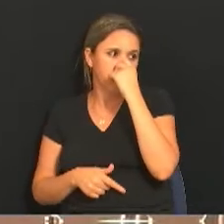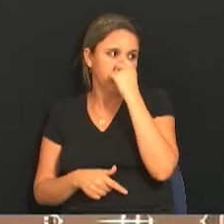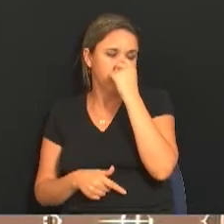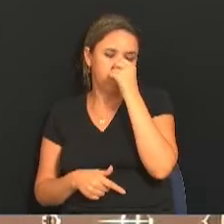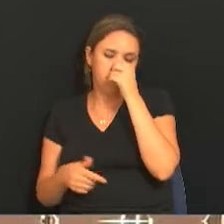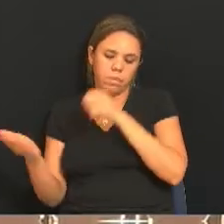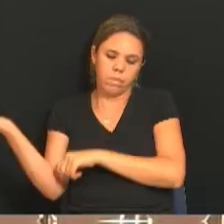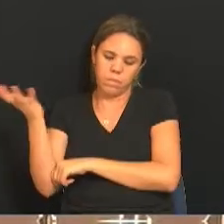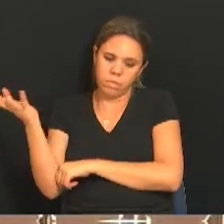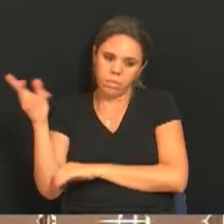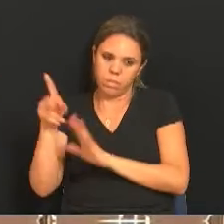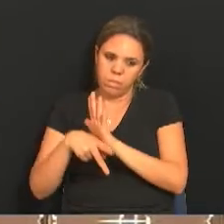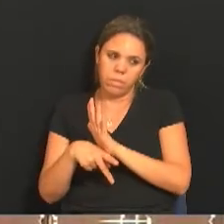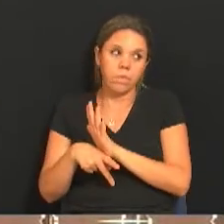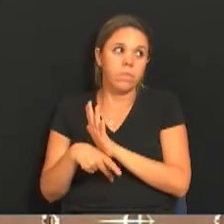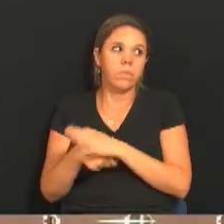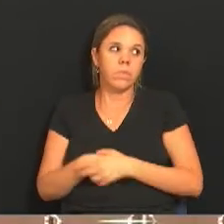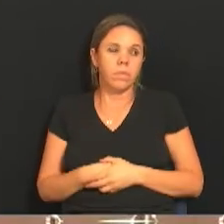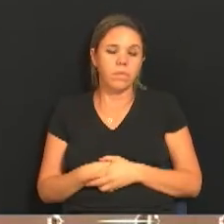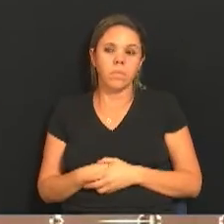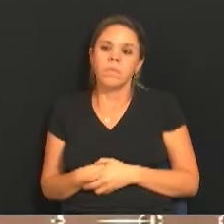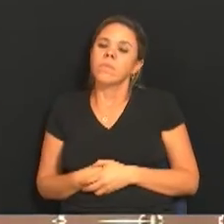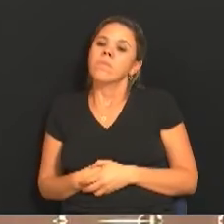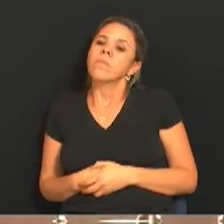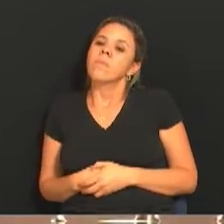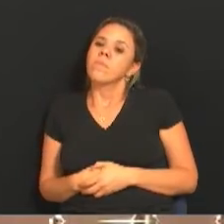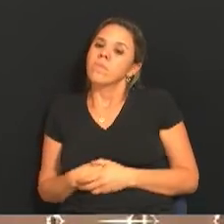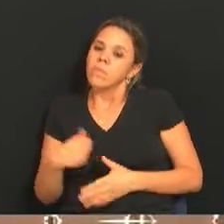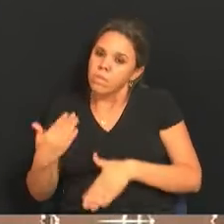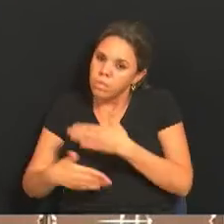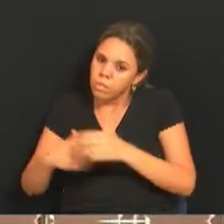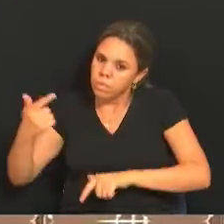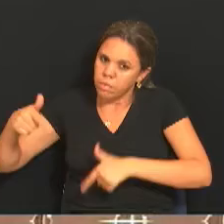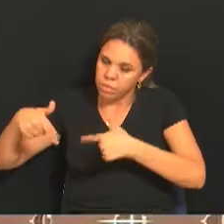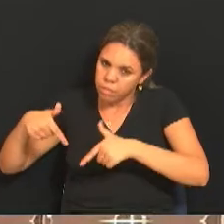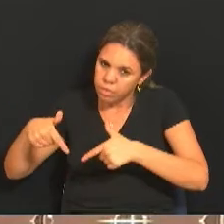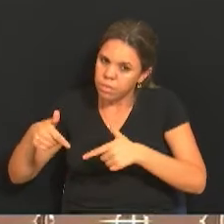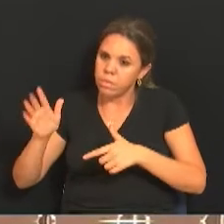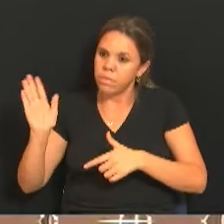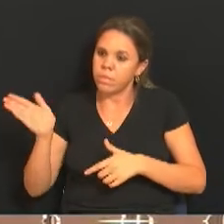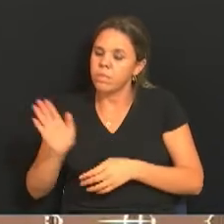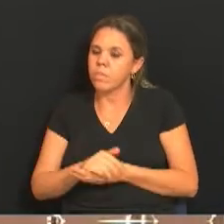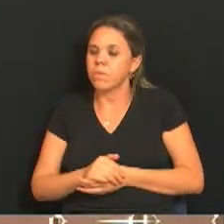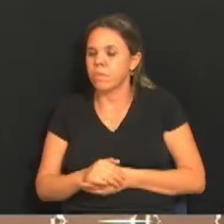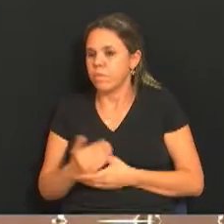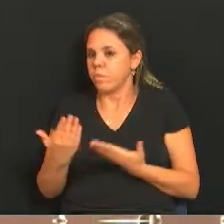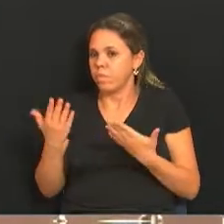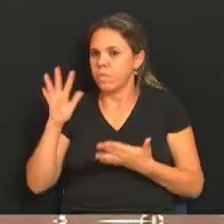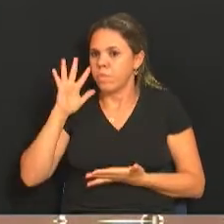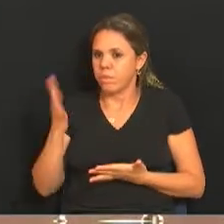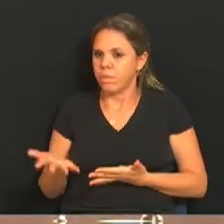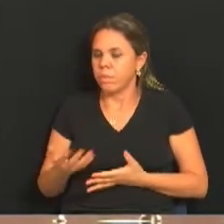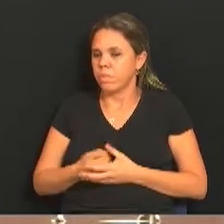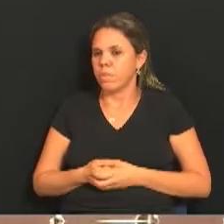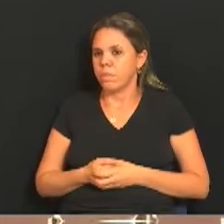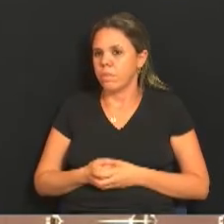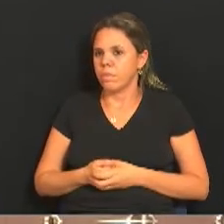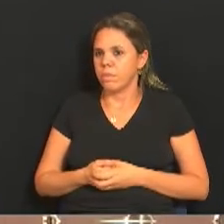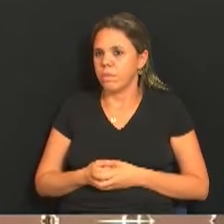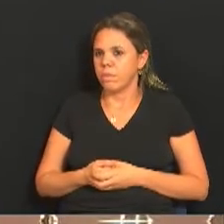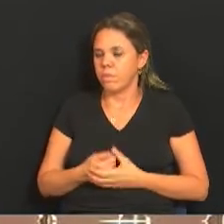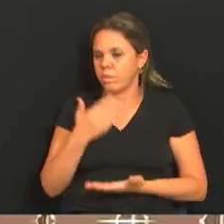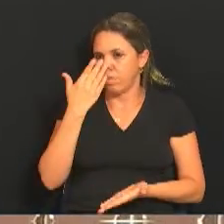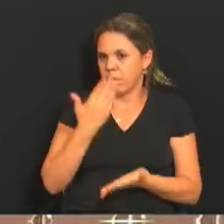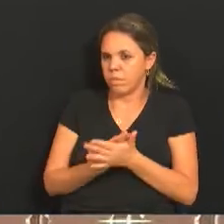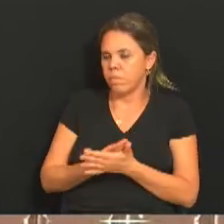Acredito que o projeto é uma parte disso, que já vem sendo trabalhado, que já está aí trazendo resultados, mas eu acredito que a gente vai